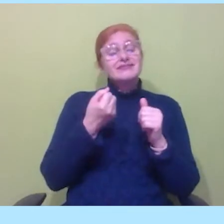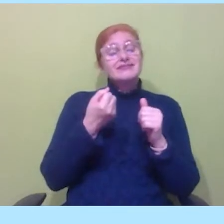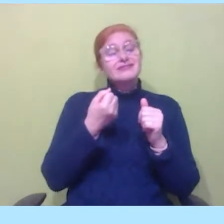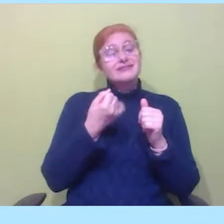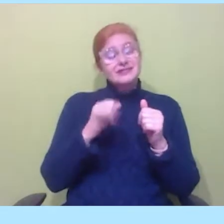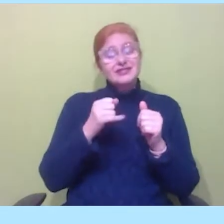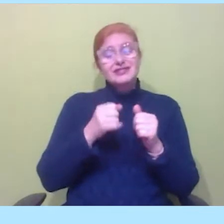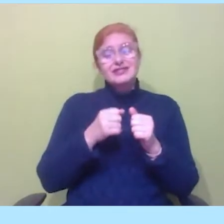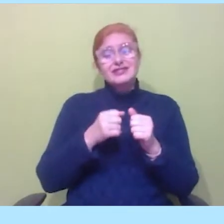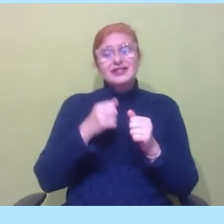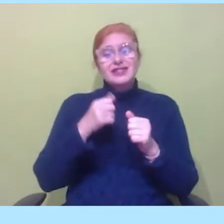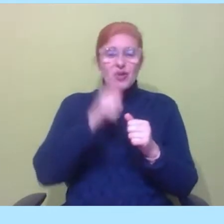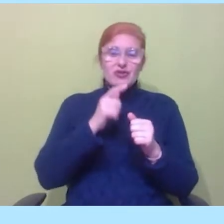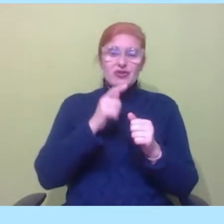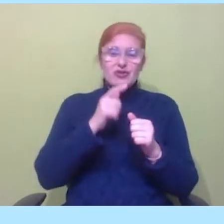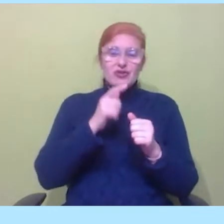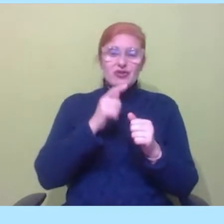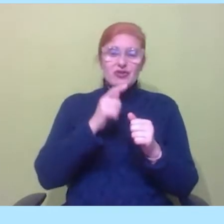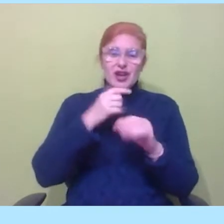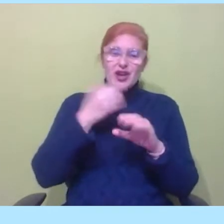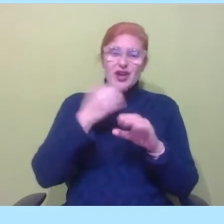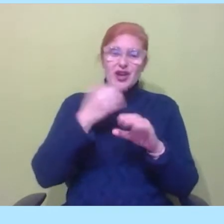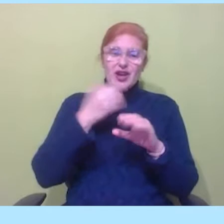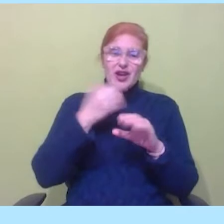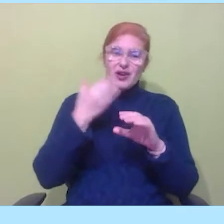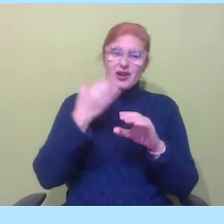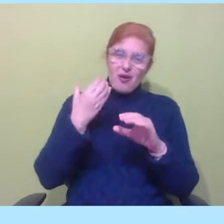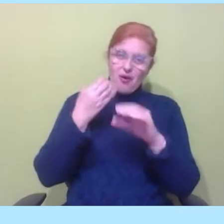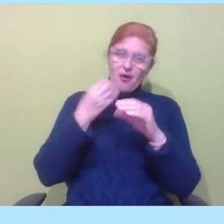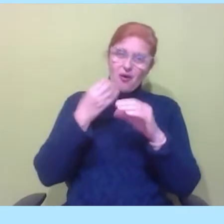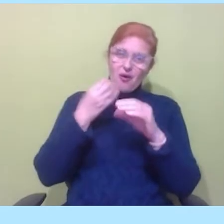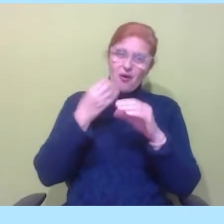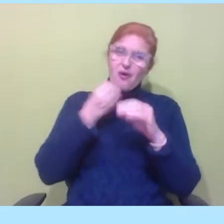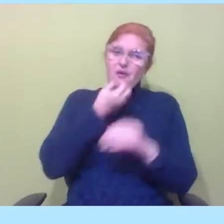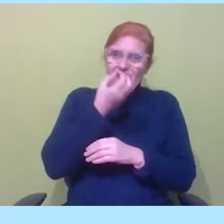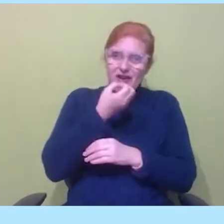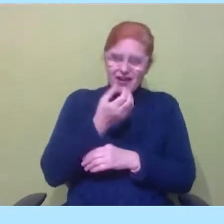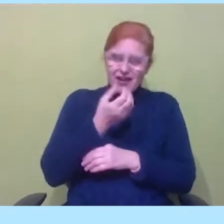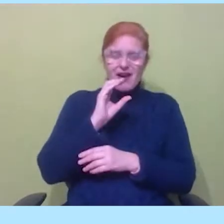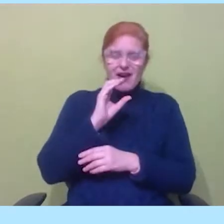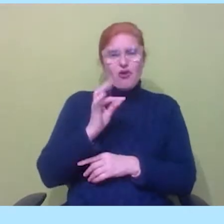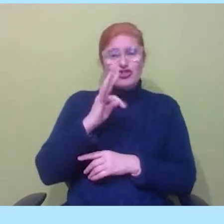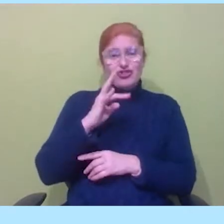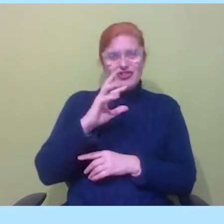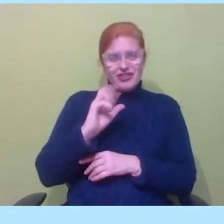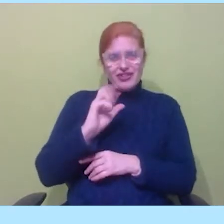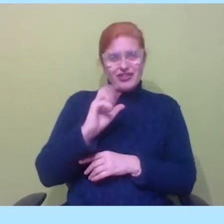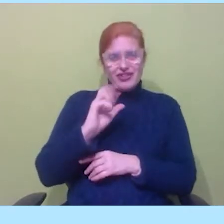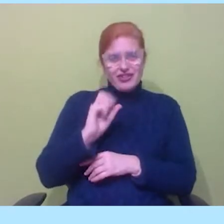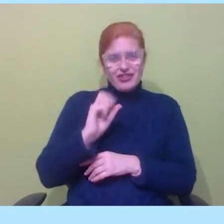gente passa também para alguma observação que Nanda quiser colocar.